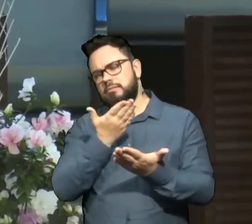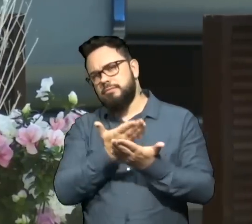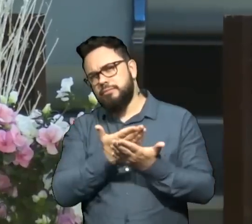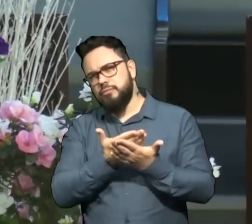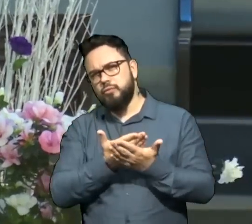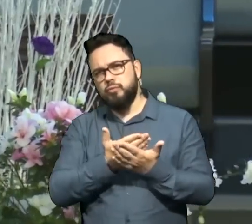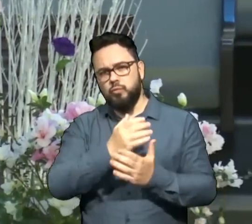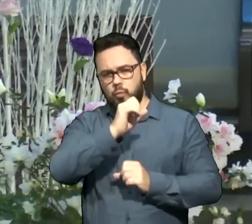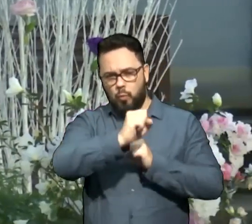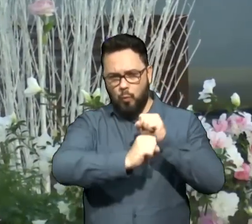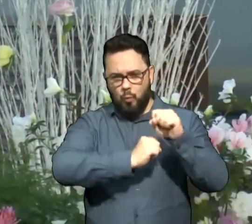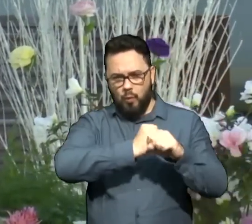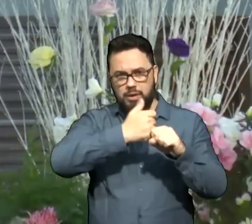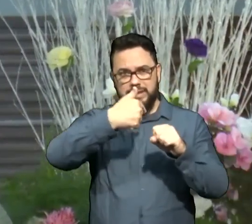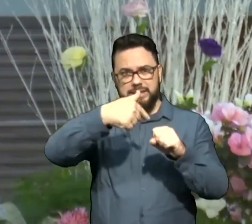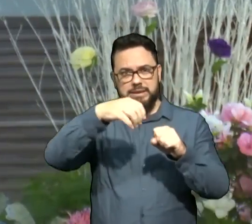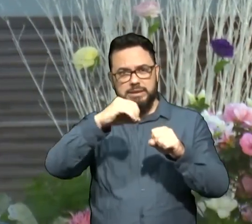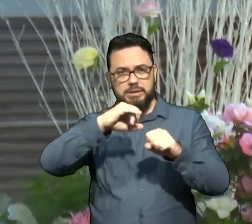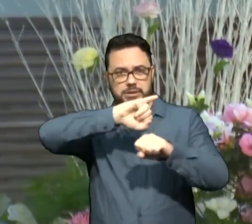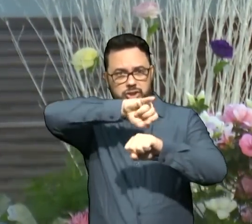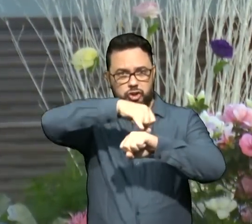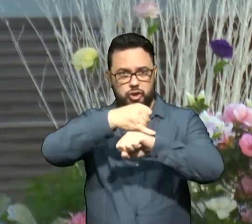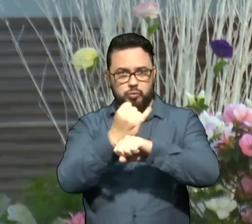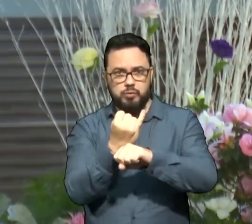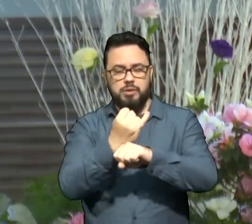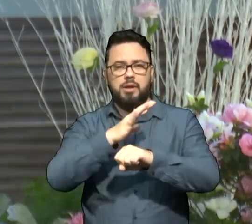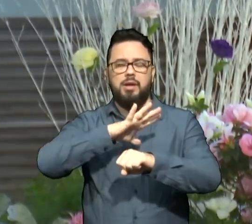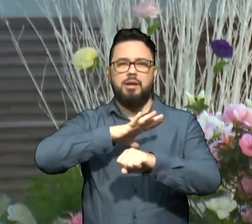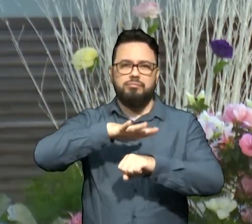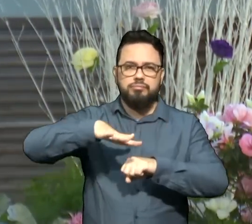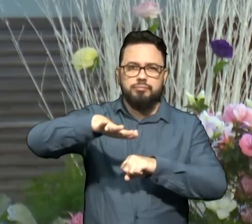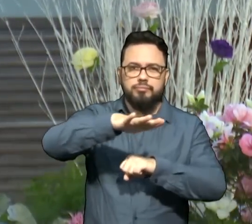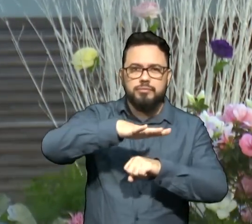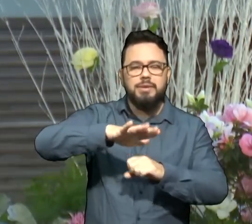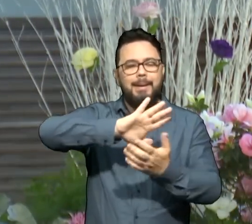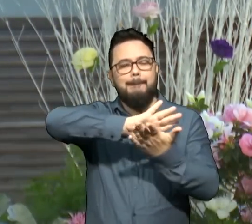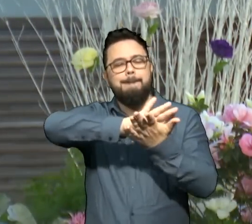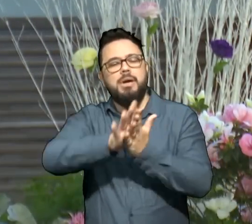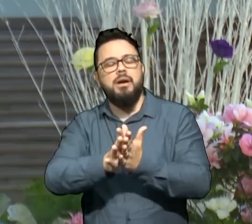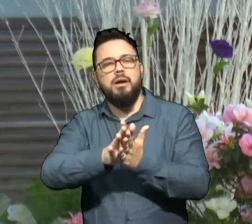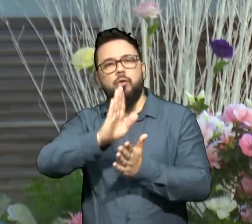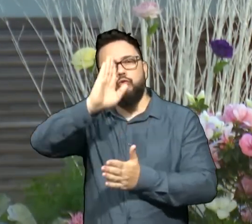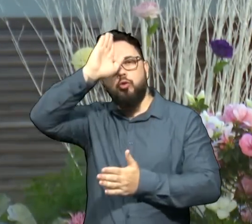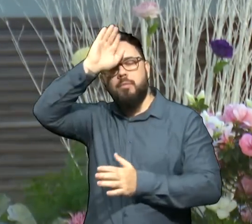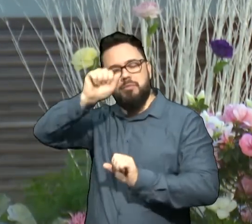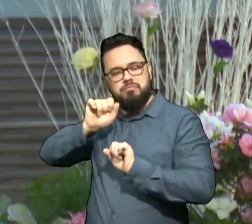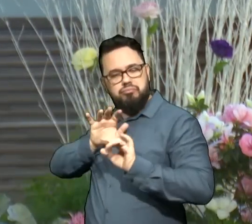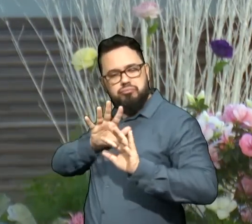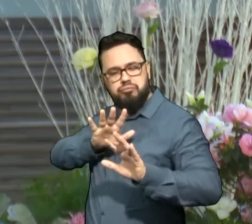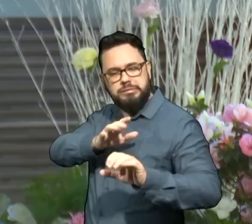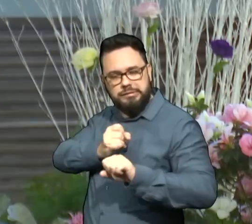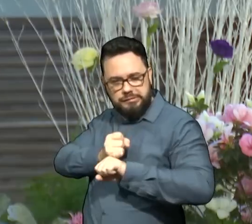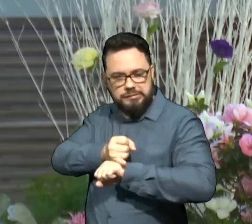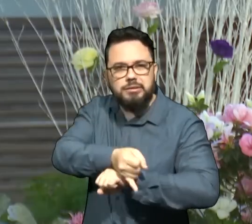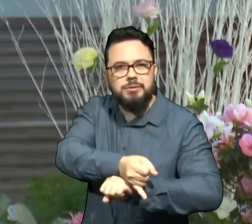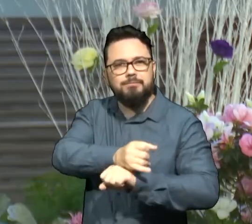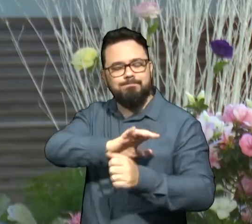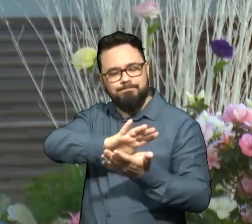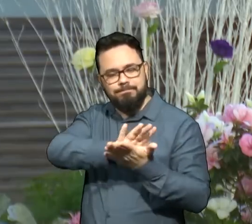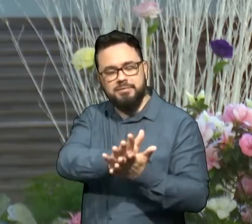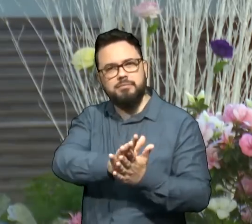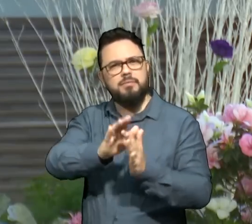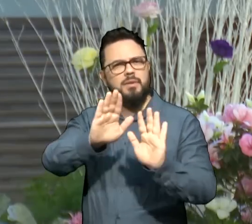no ano 70 Jerusalém foi destruída pelos Romanos e o templo também foi destruído Mas você sabia que a